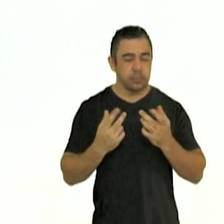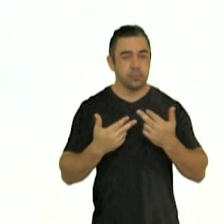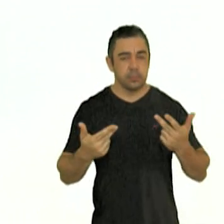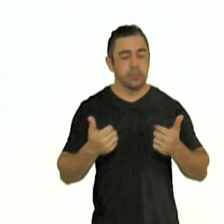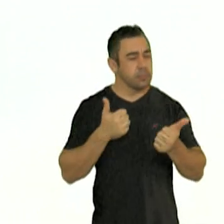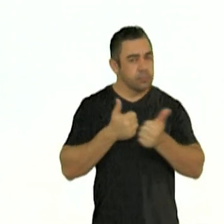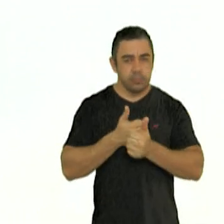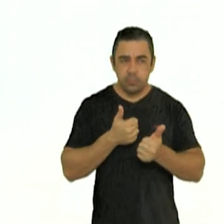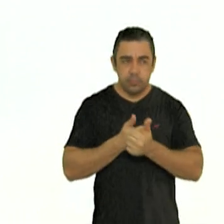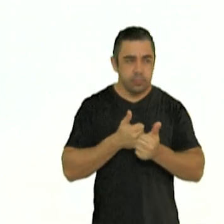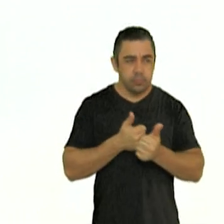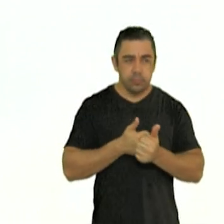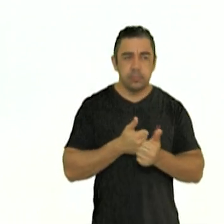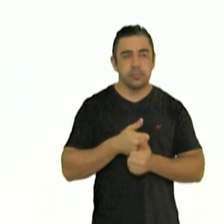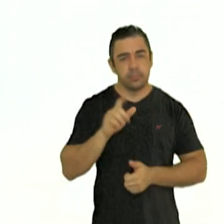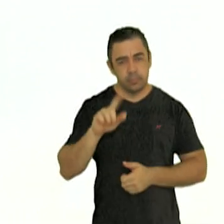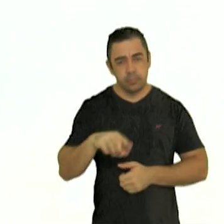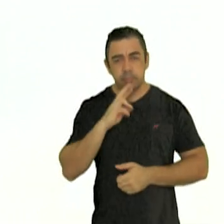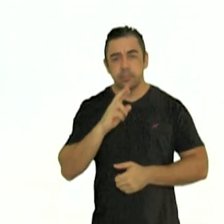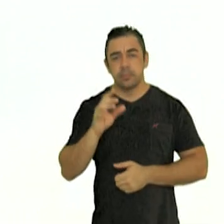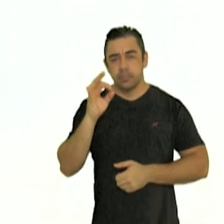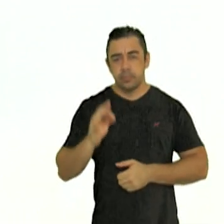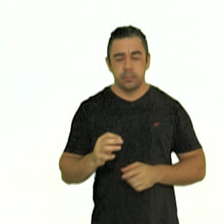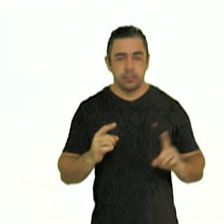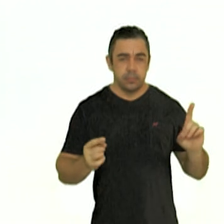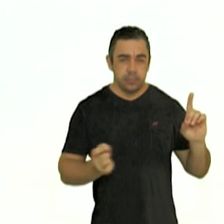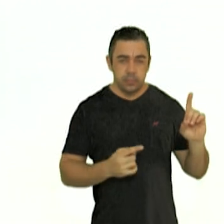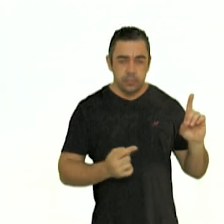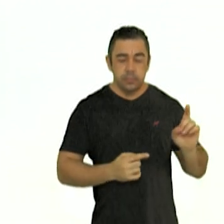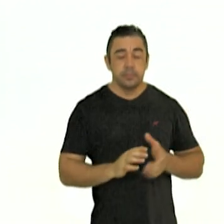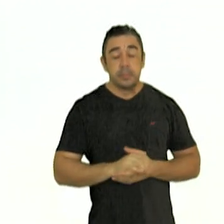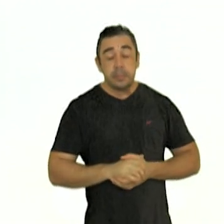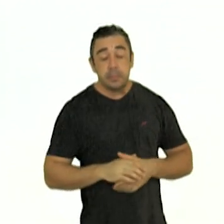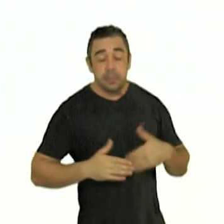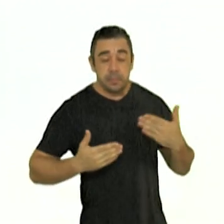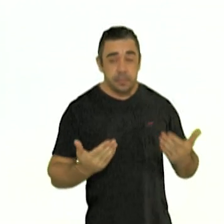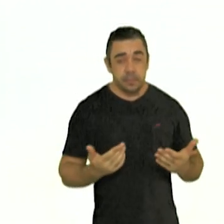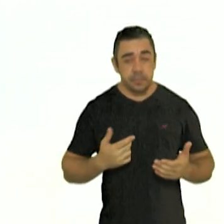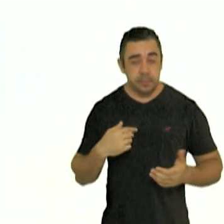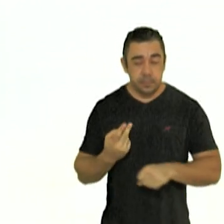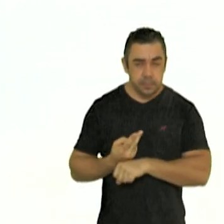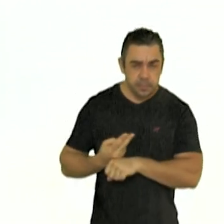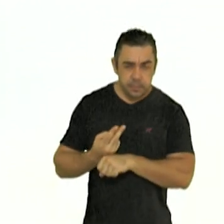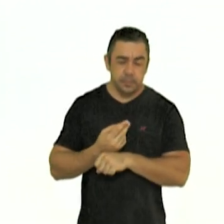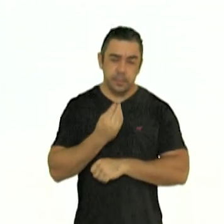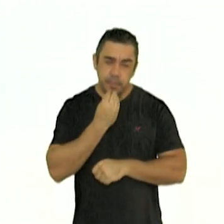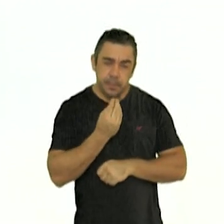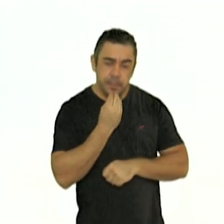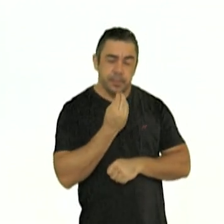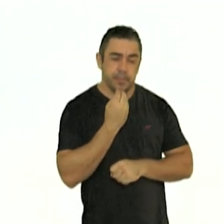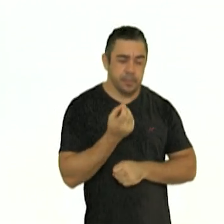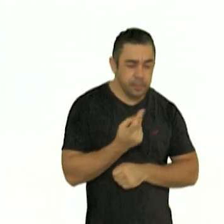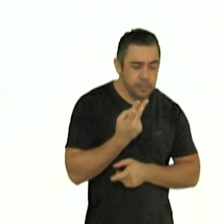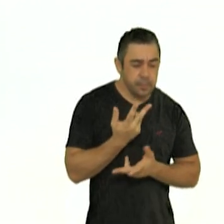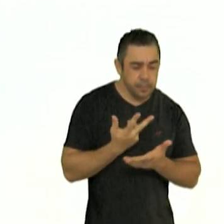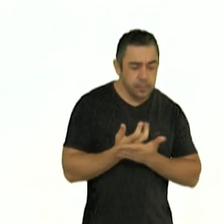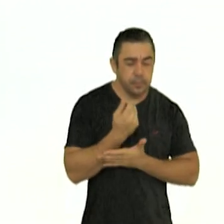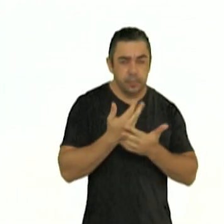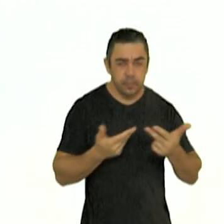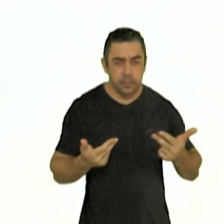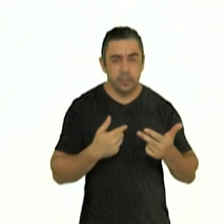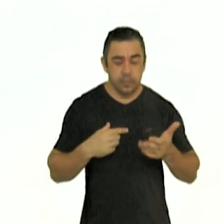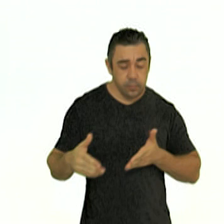Ásia Central, né, uma mesma massa continental, hein? E estão em busca da hegemonia do comércio ali nessa nova